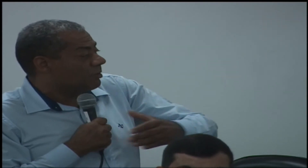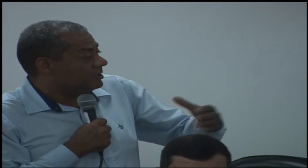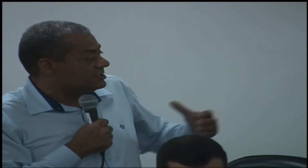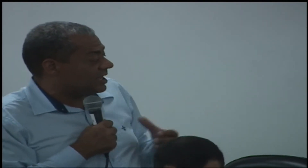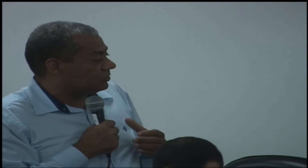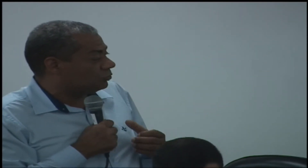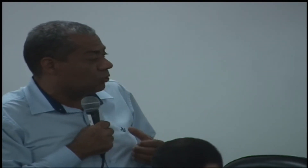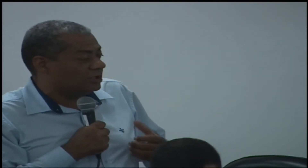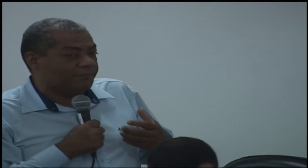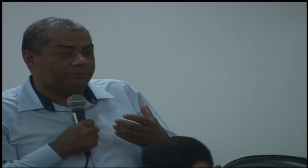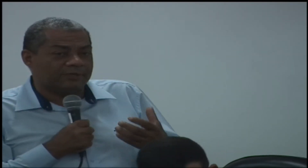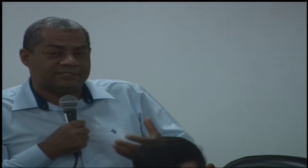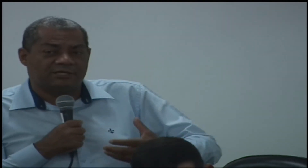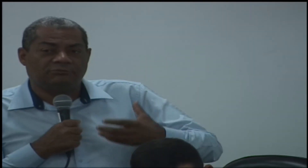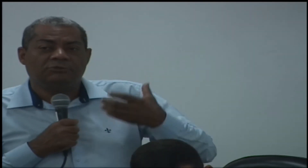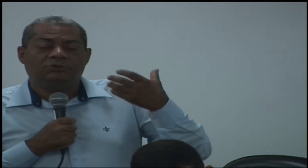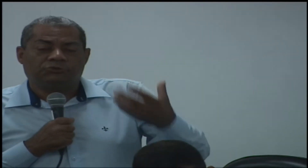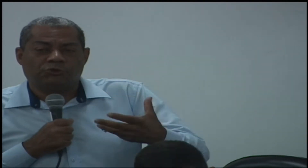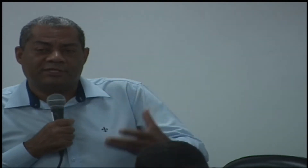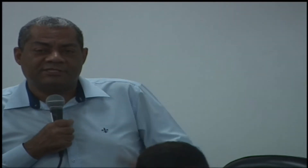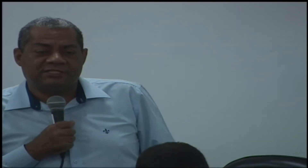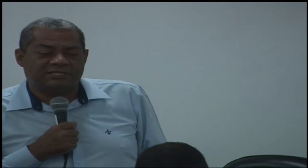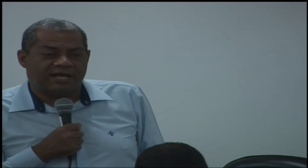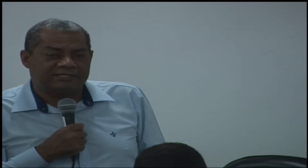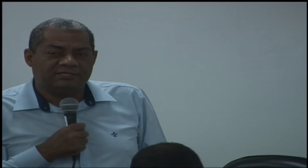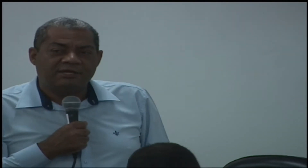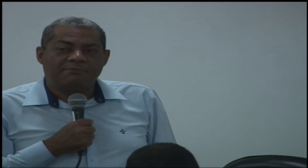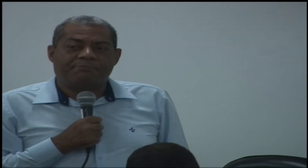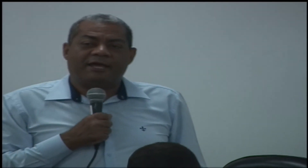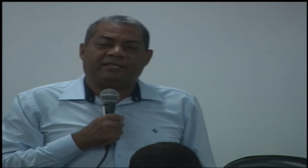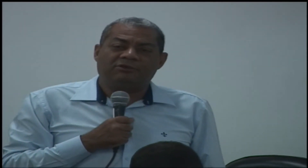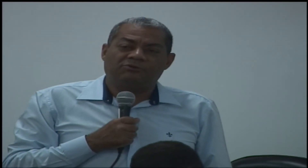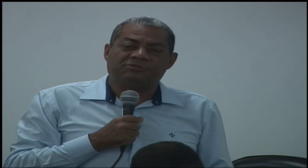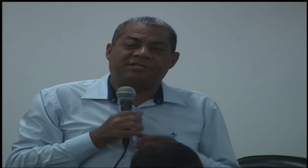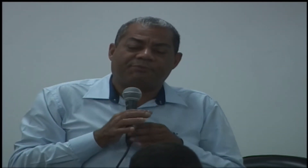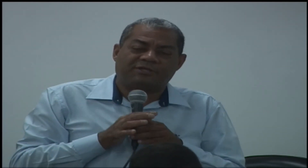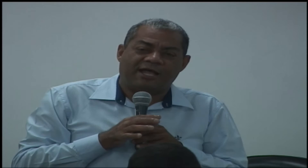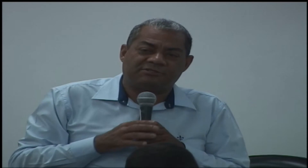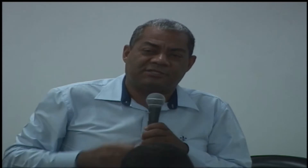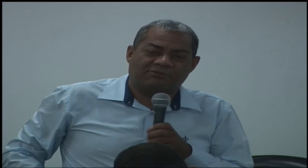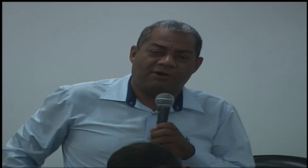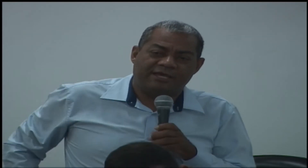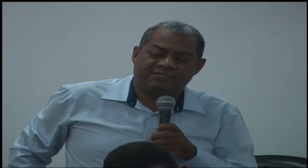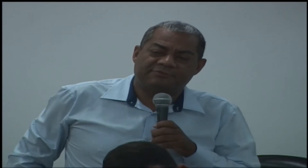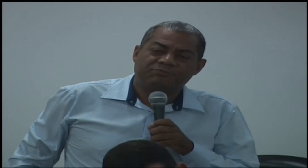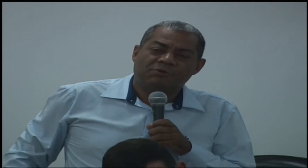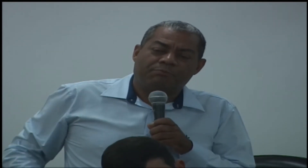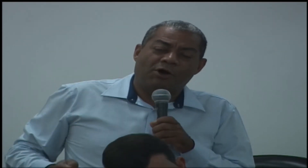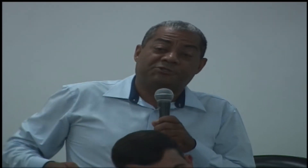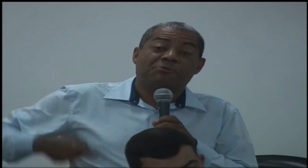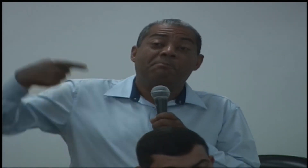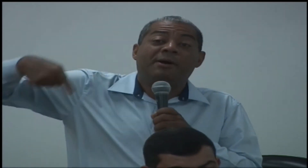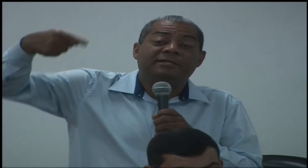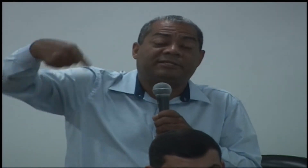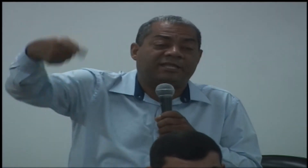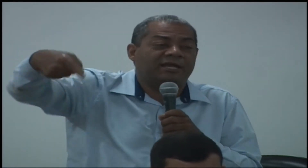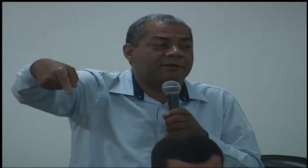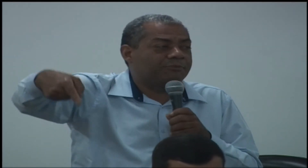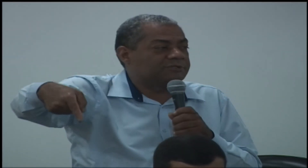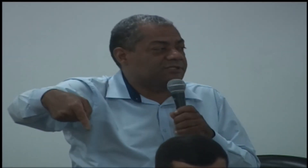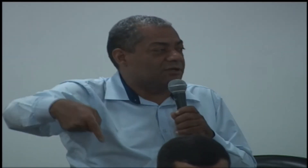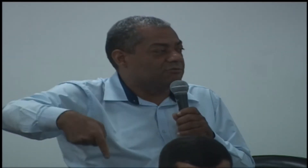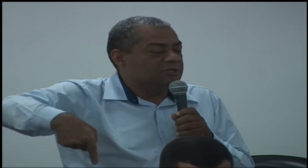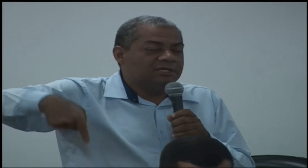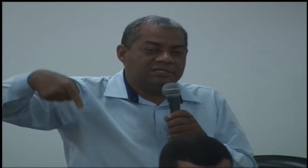de mobilizar toda a população, todas as entidades, para que os deputados estaduais possam manter